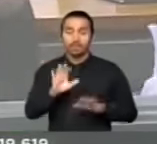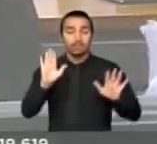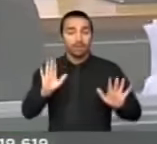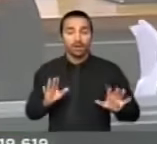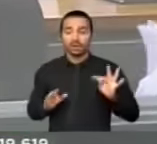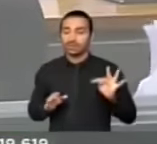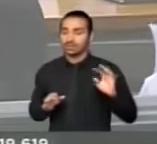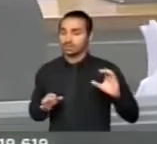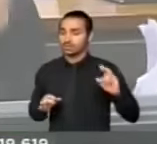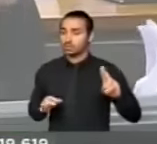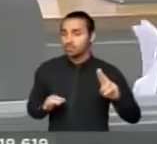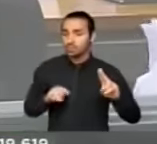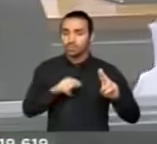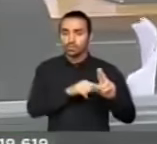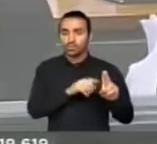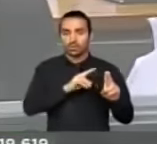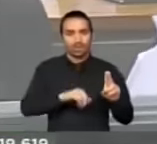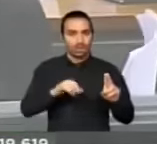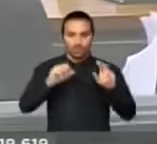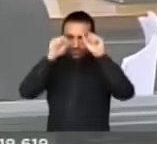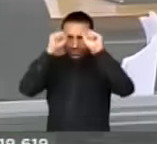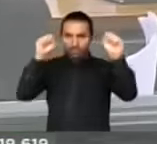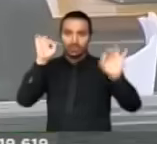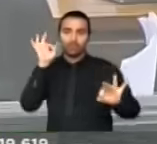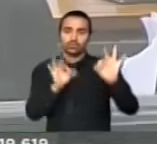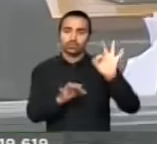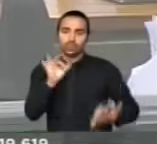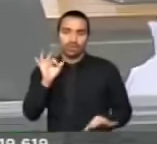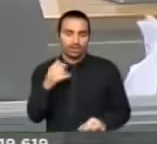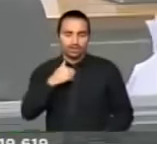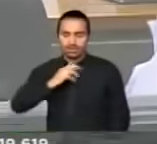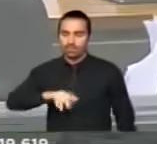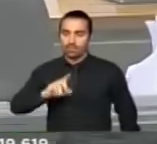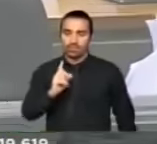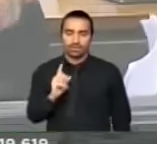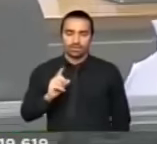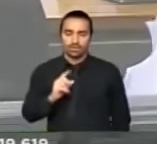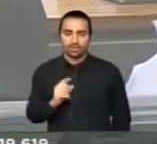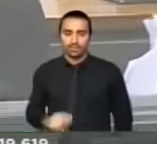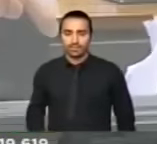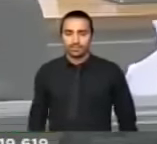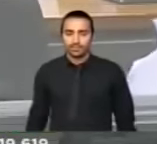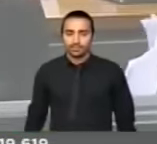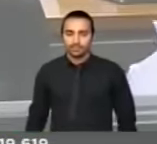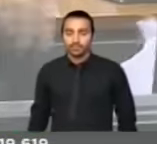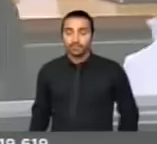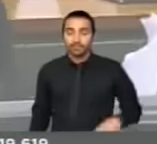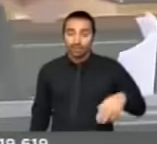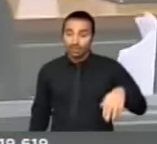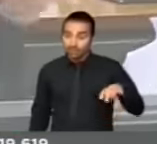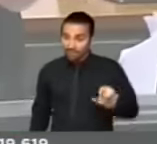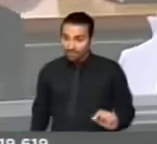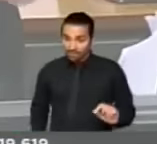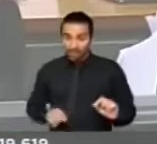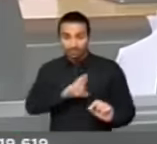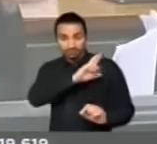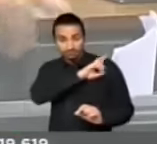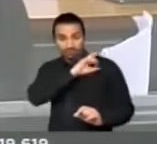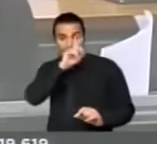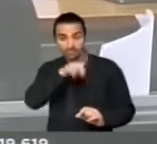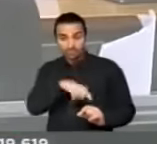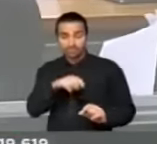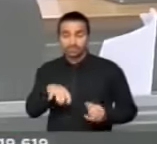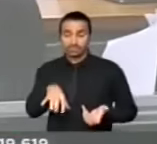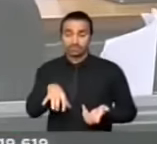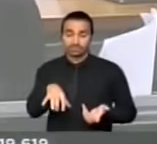TCU não é tribunal de julgamento. Nem porque quem julga mesmo é o Congresso Nacional.